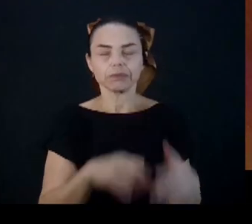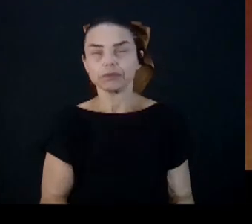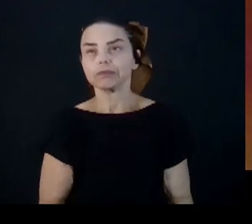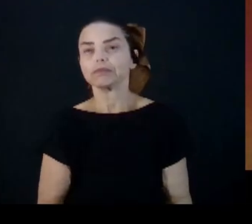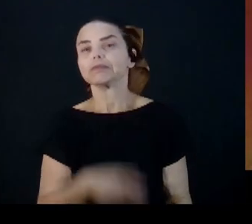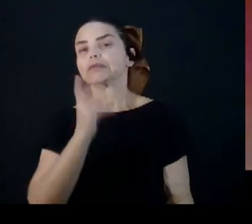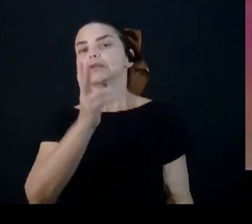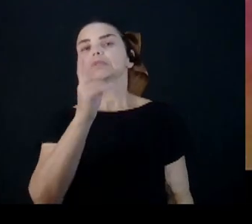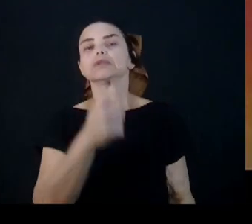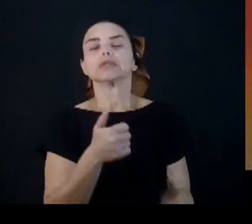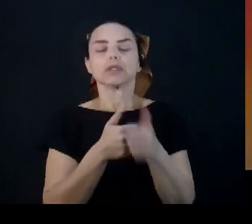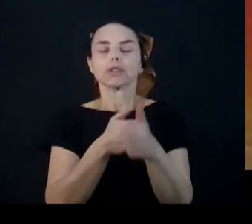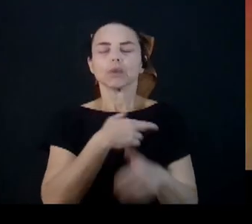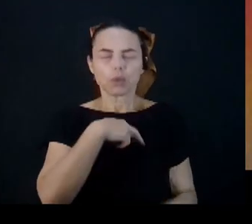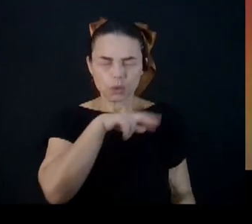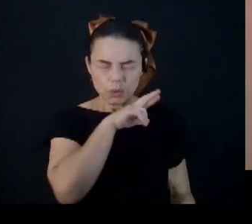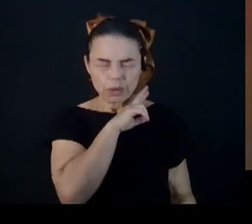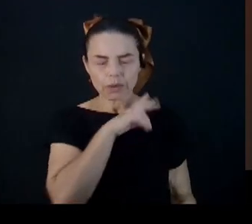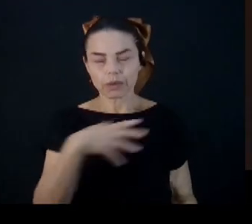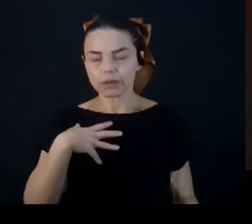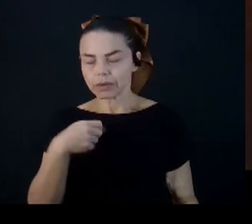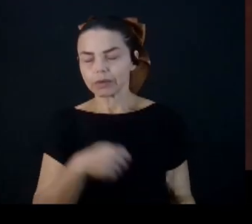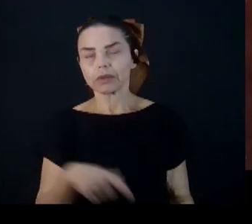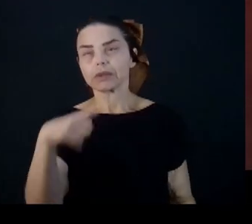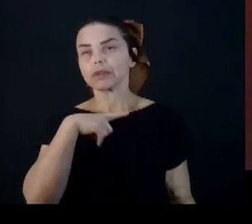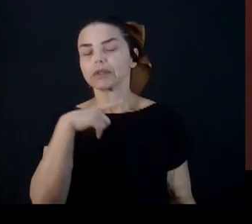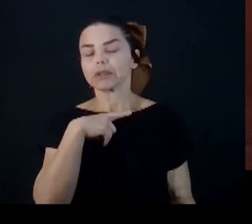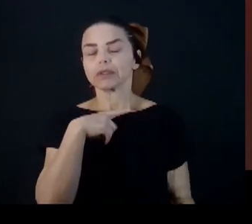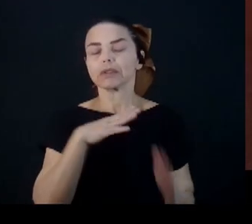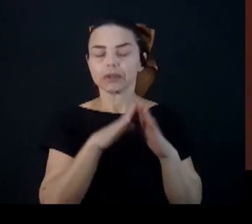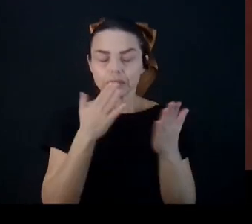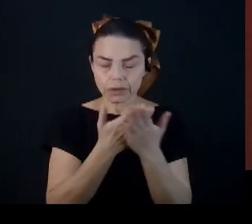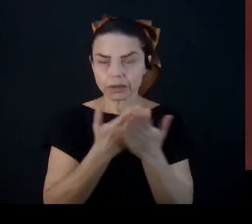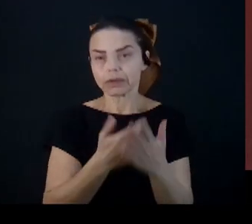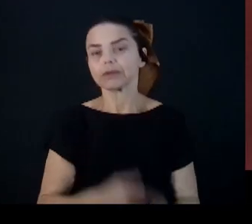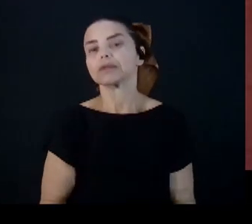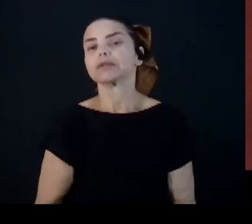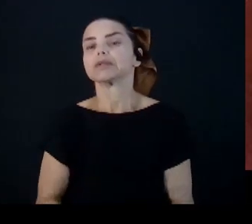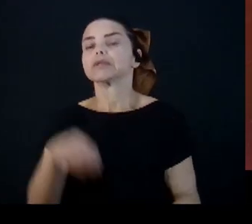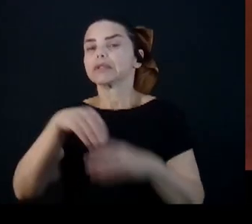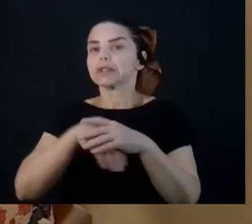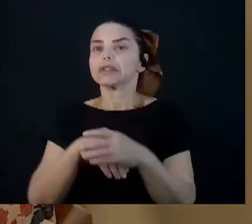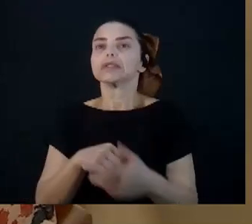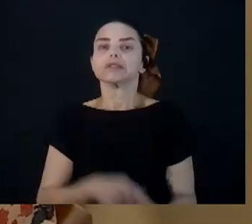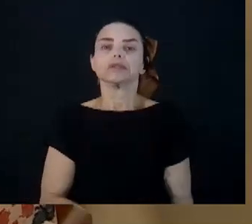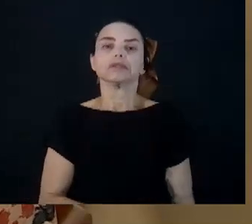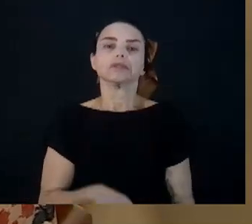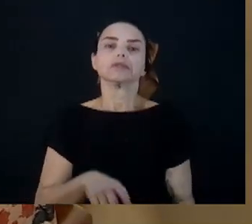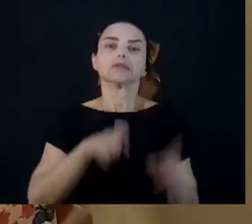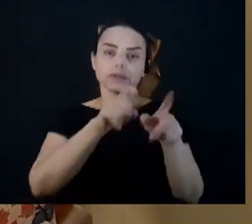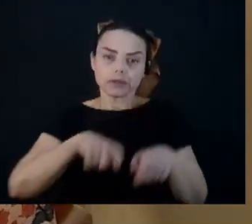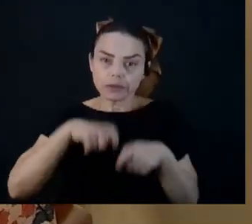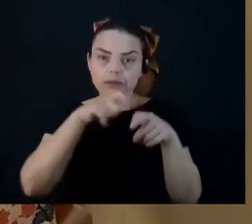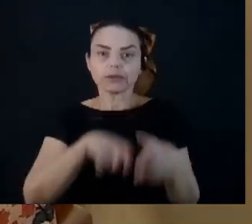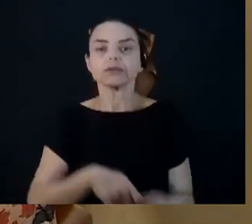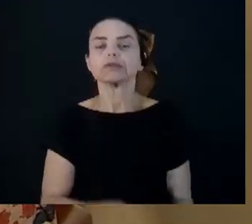religião, que os filhos teriam escolas para estudar dentro das próprias fazendas. E